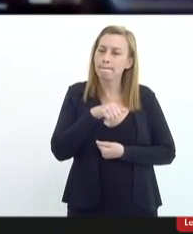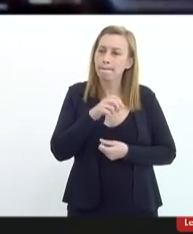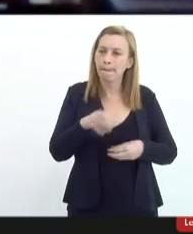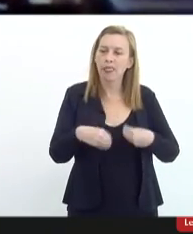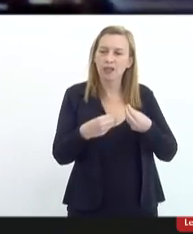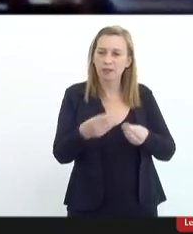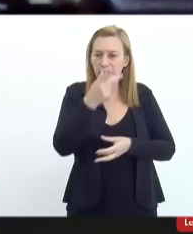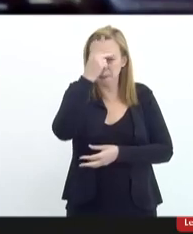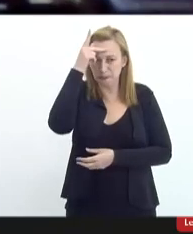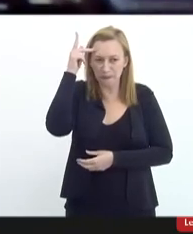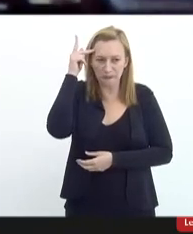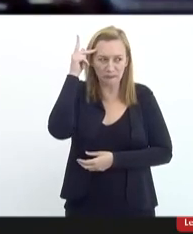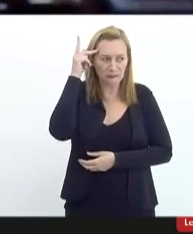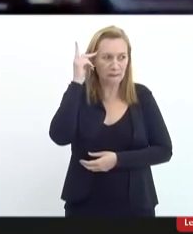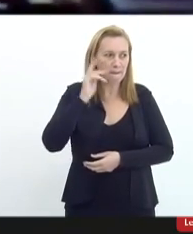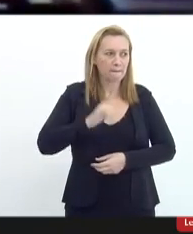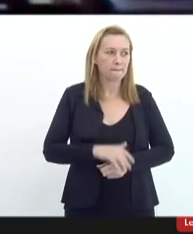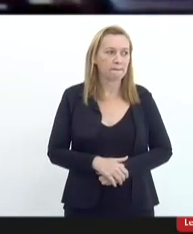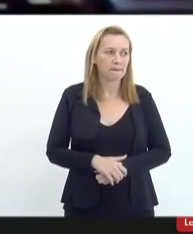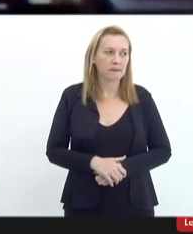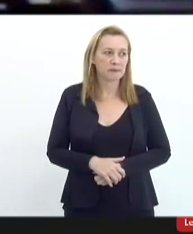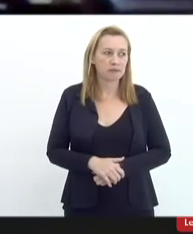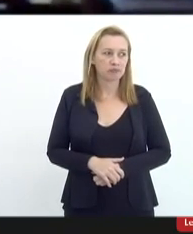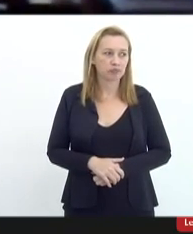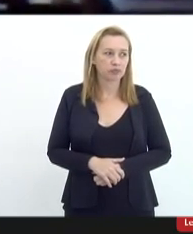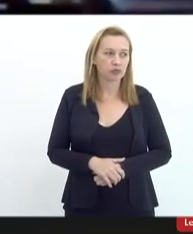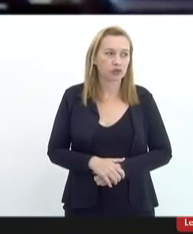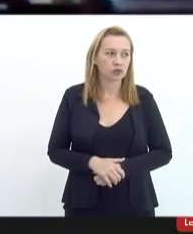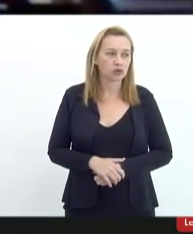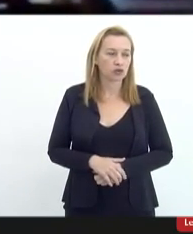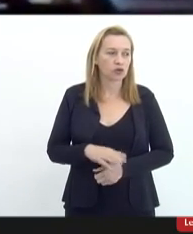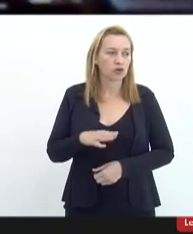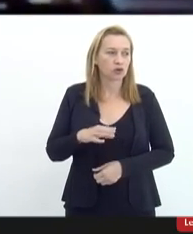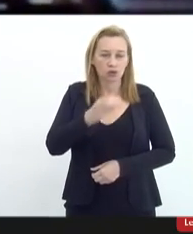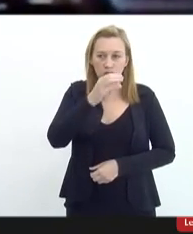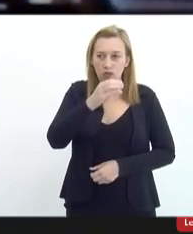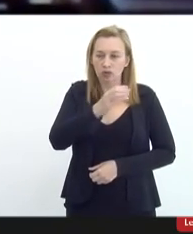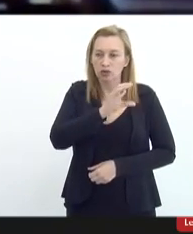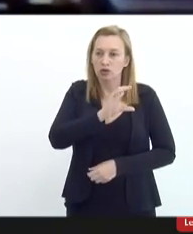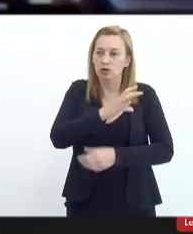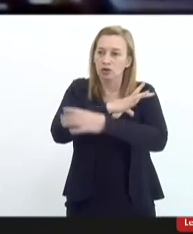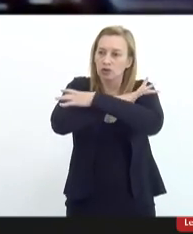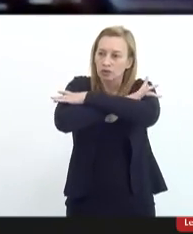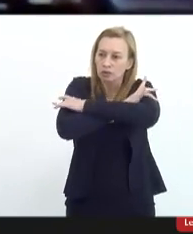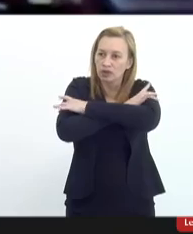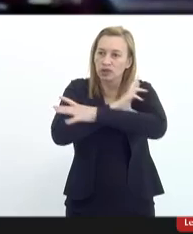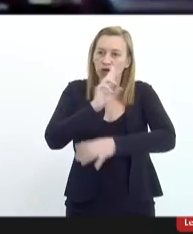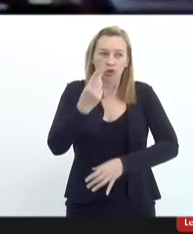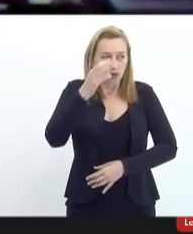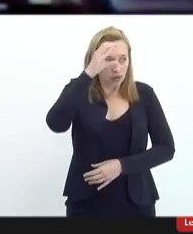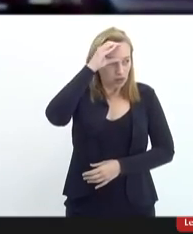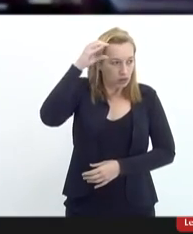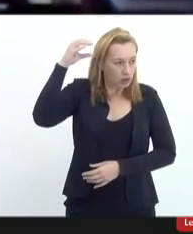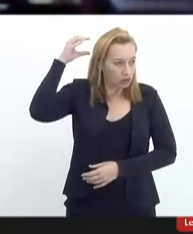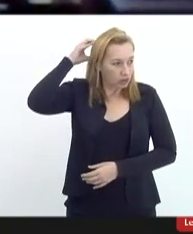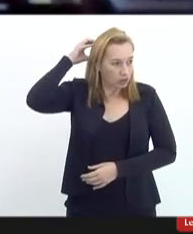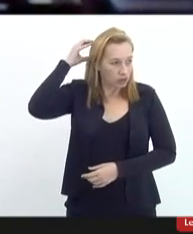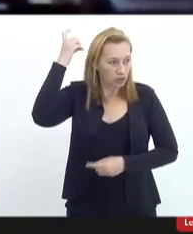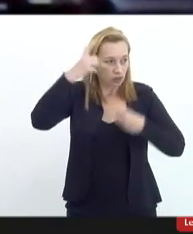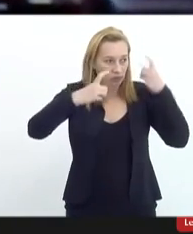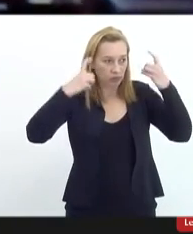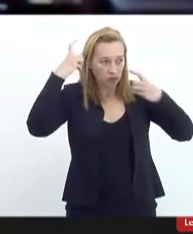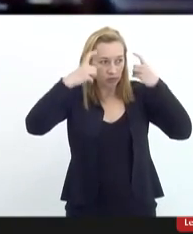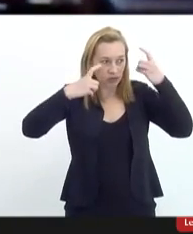pessoas, seja de Umbanda ou de Candomblé, um posicionamento de preocupação